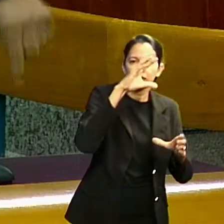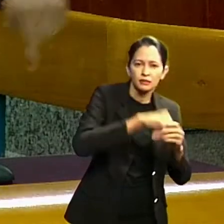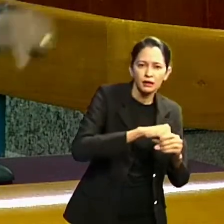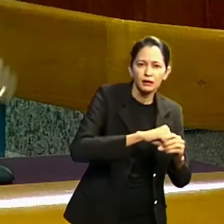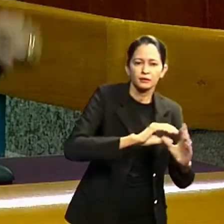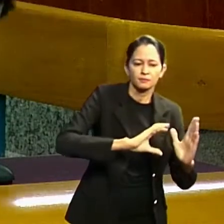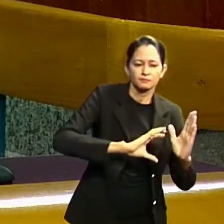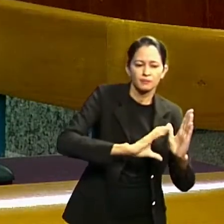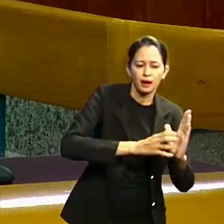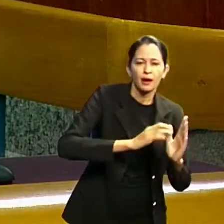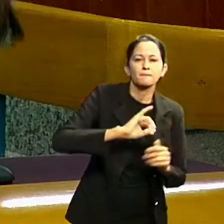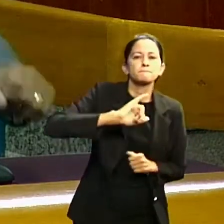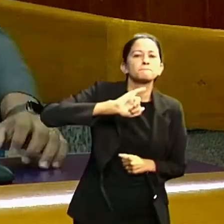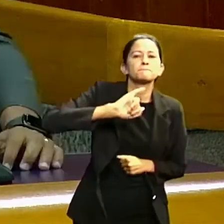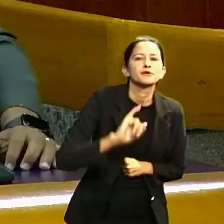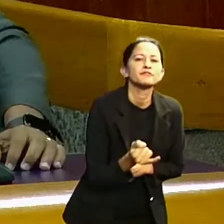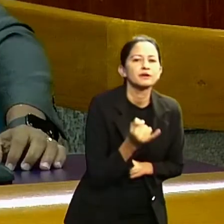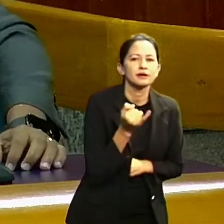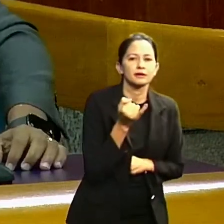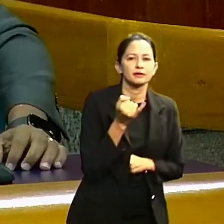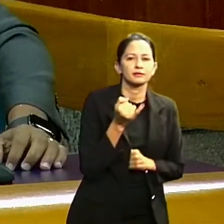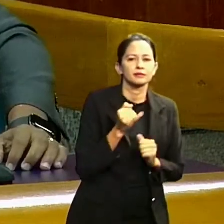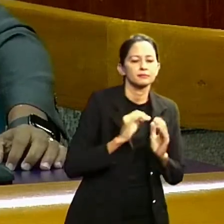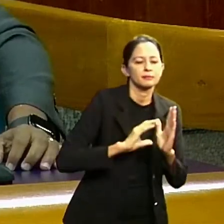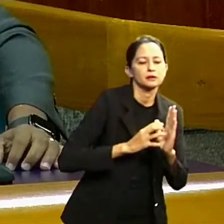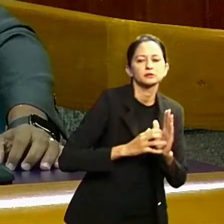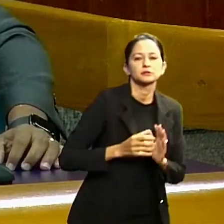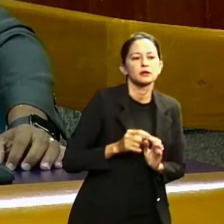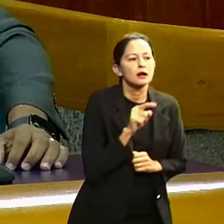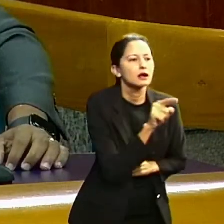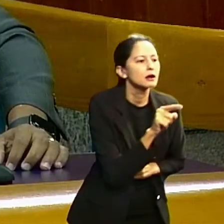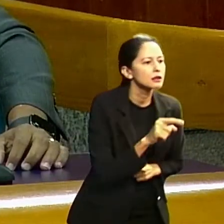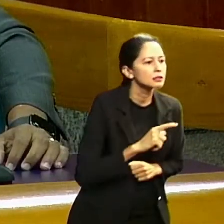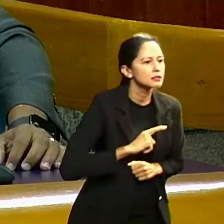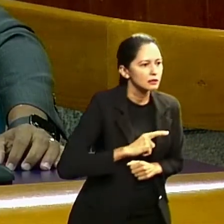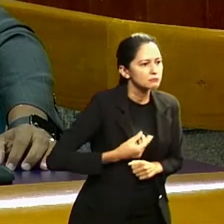usam siglas para tentar coagir quem tem o mandato.